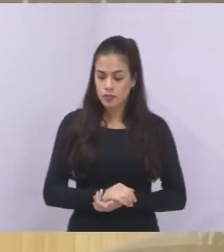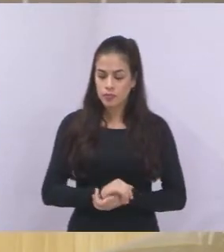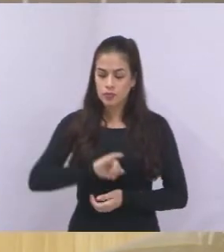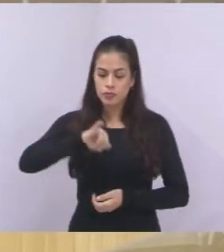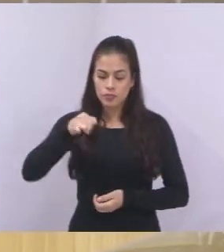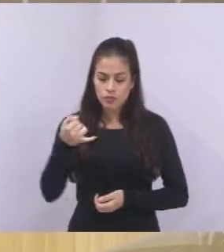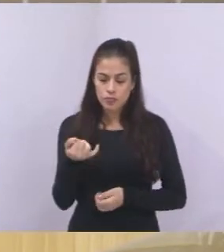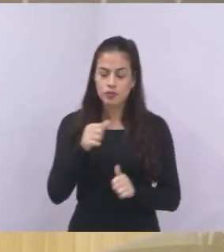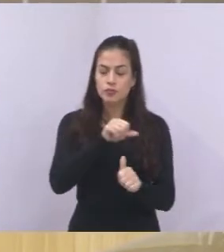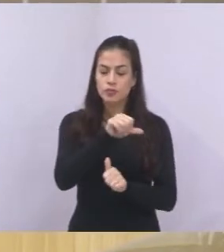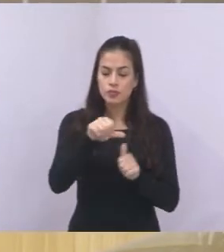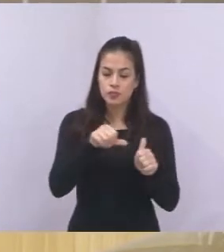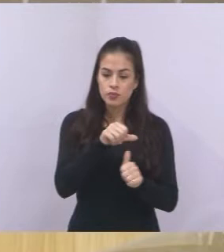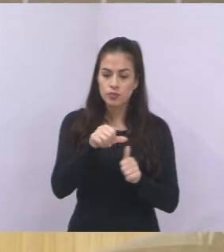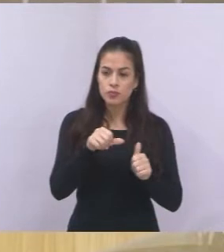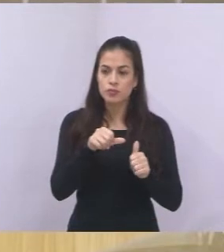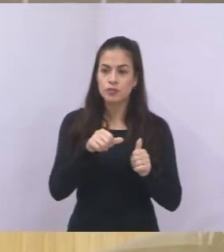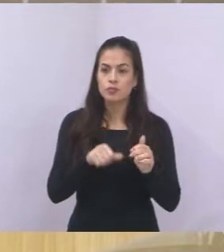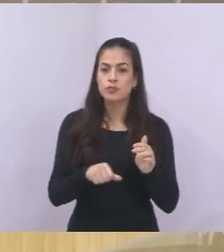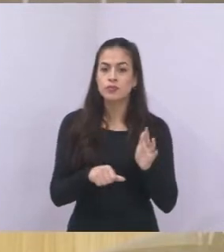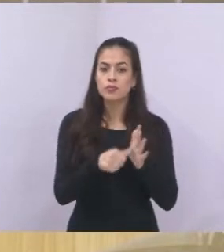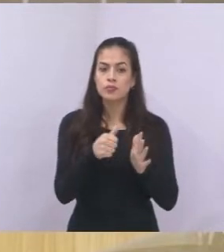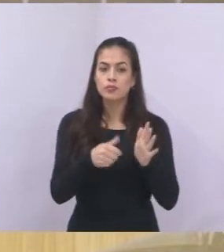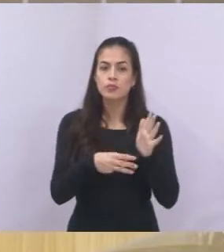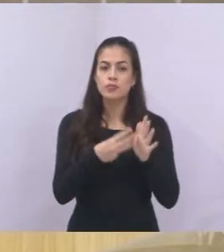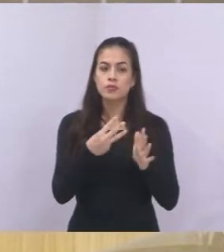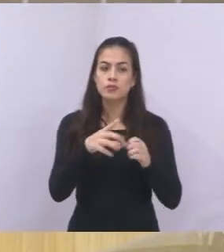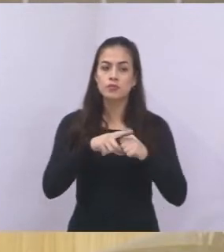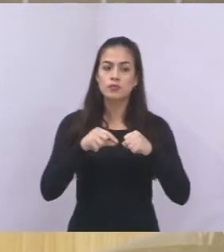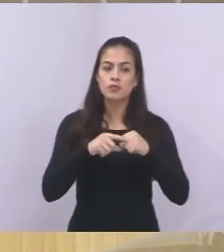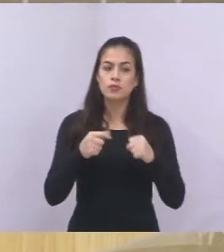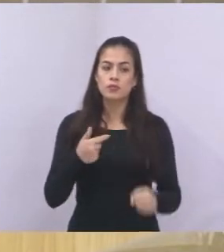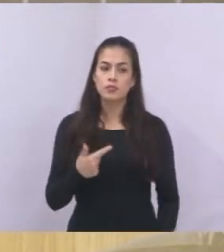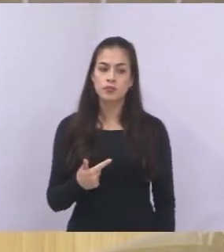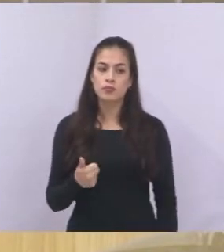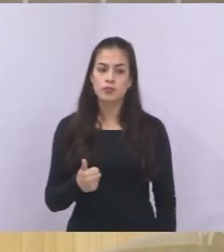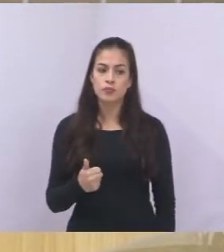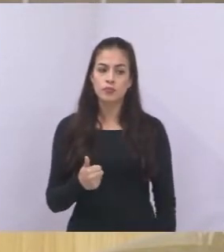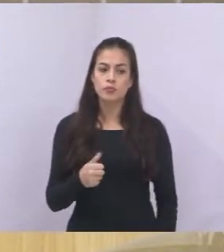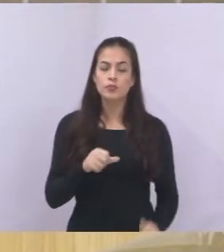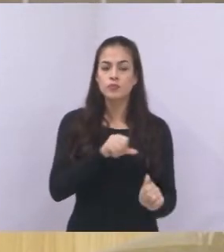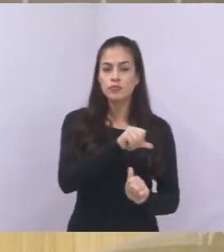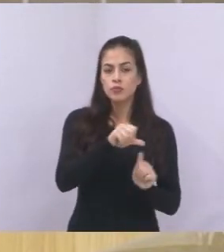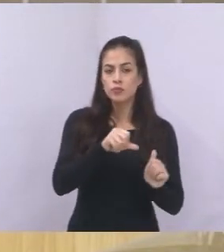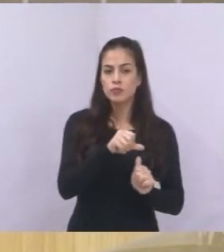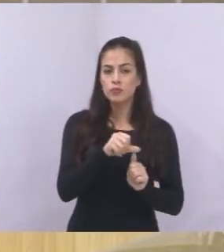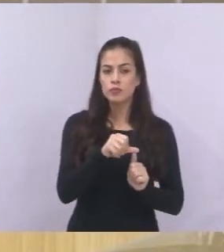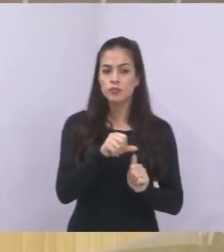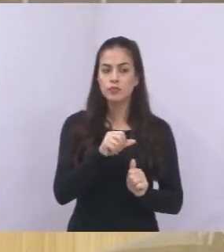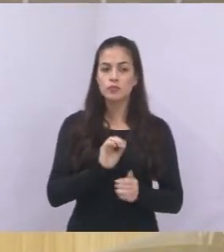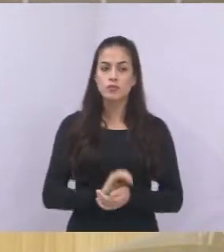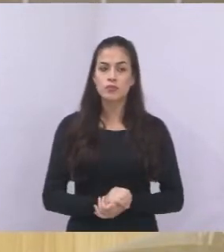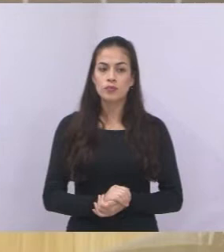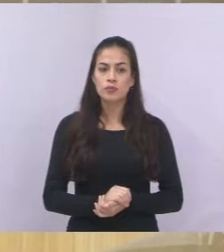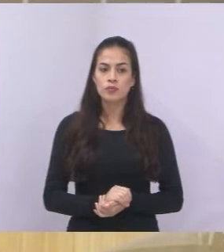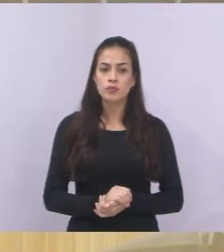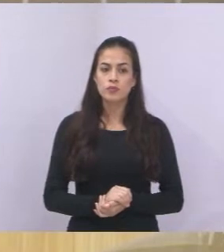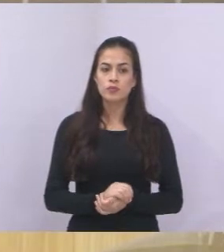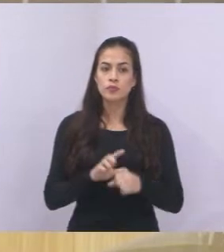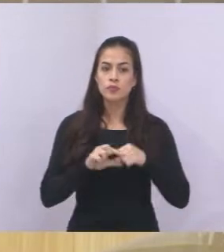3º do artigo 21 do projeto de lei complementar, que passa a constatar a seguinte redação. Artigo